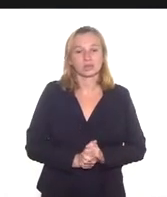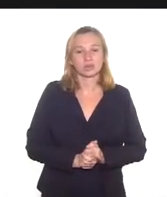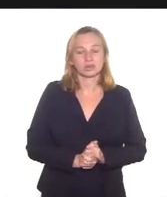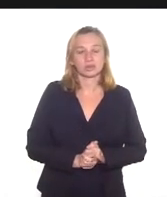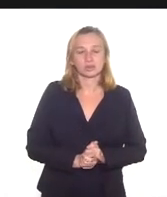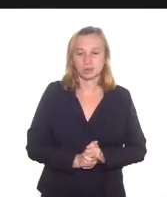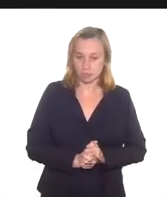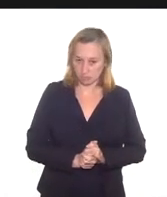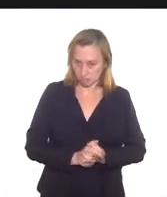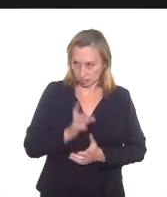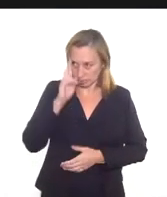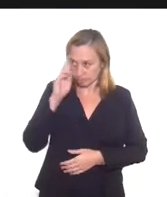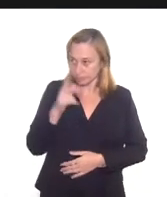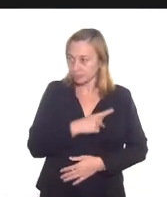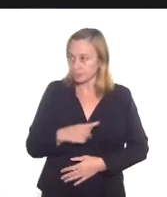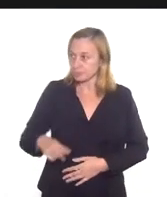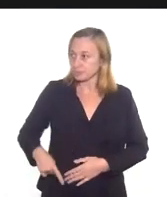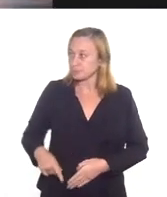declarações. Senhor presidente,